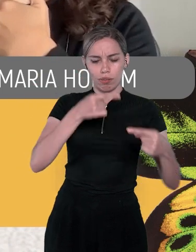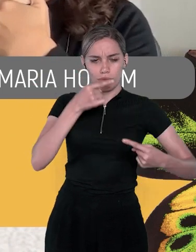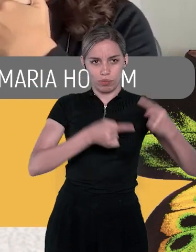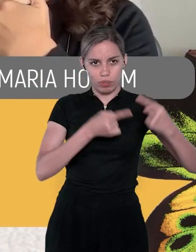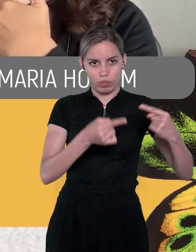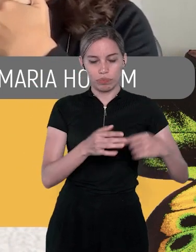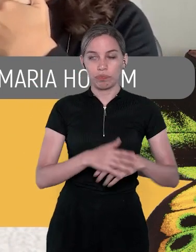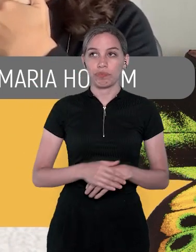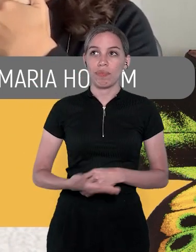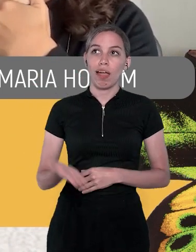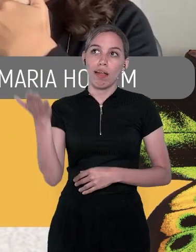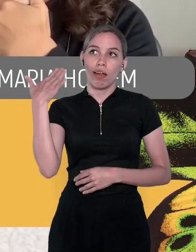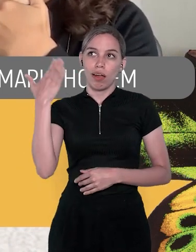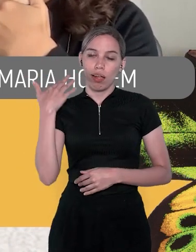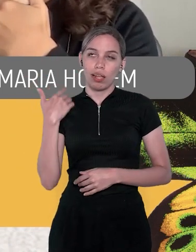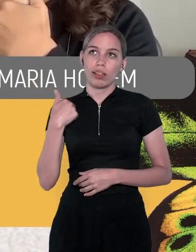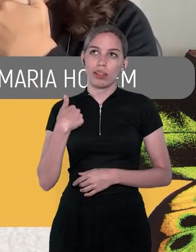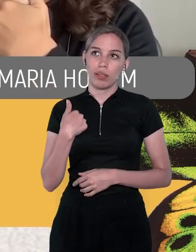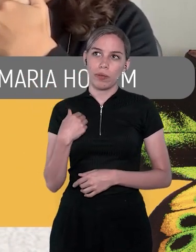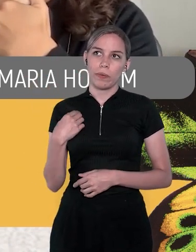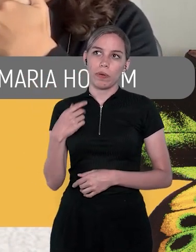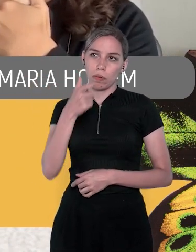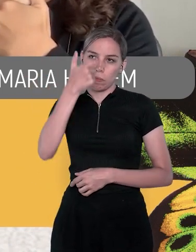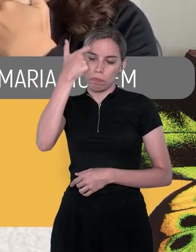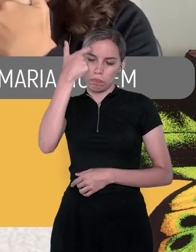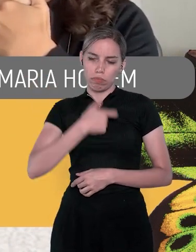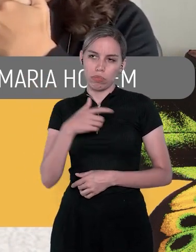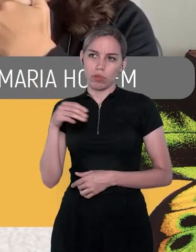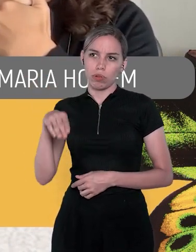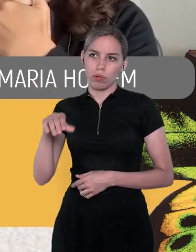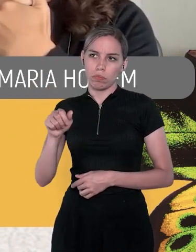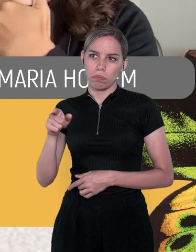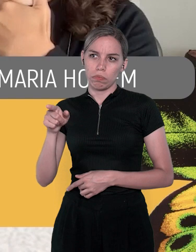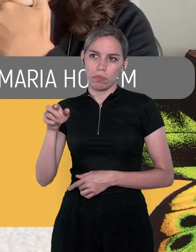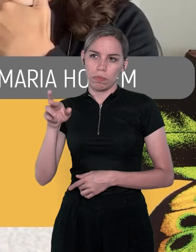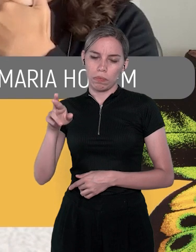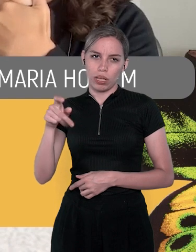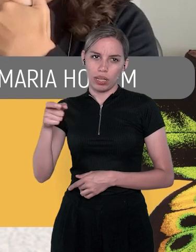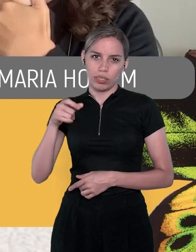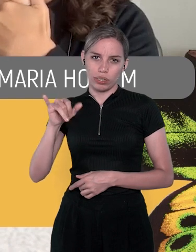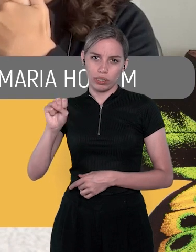Quando eu era muito marxista, lá na minha juventude,